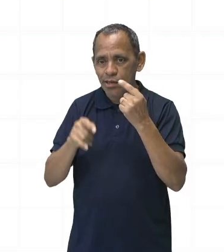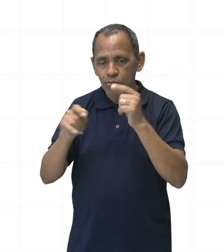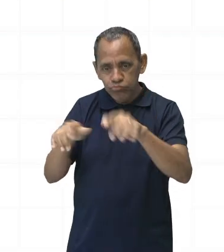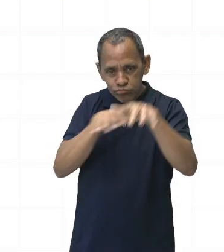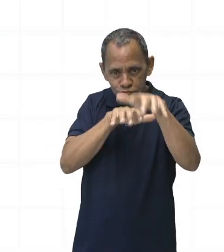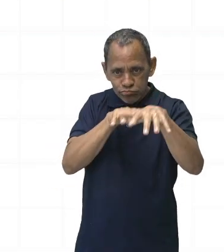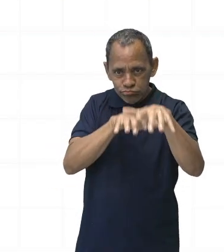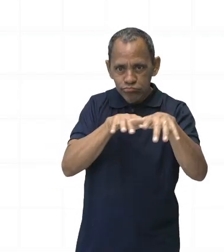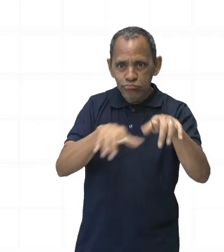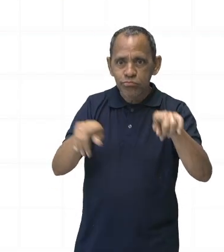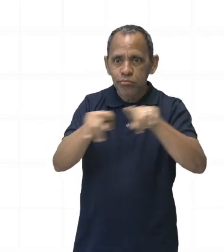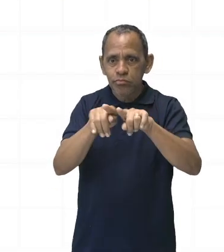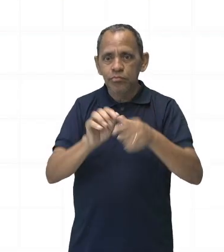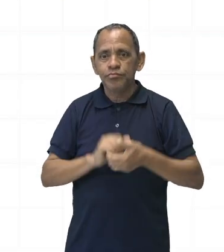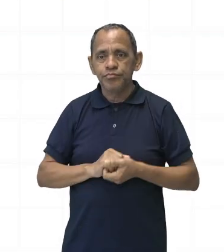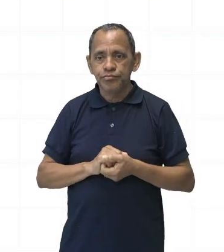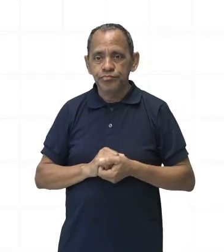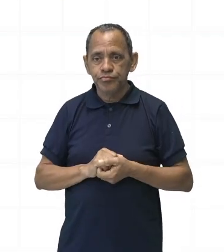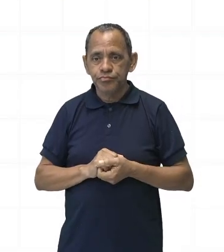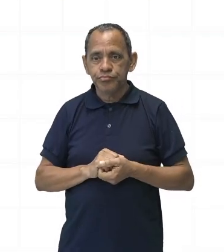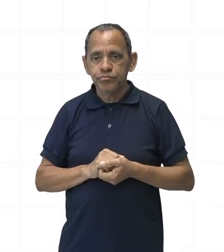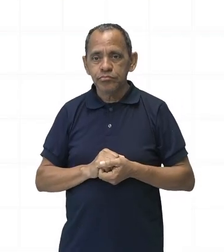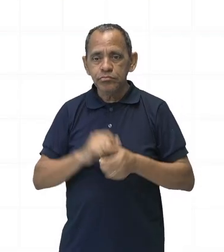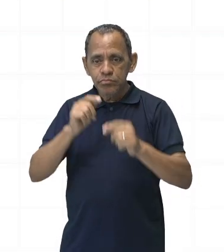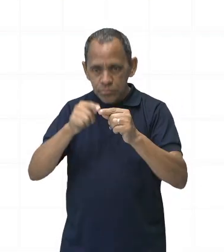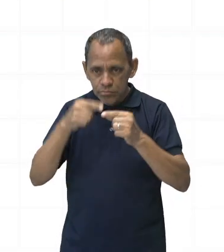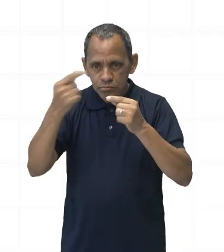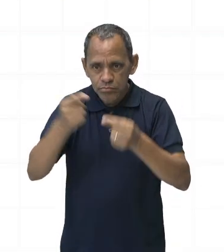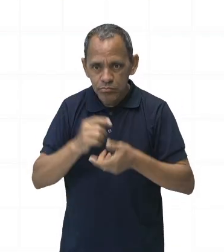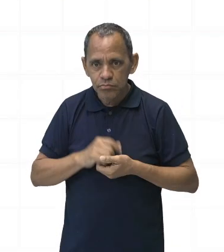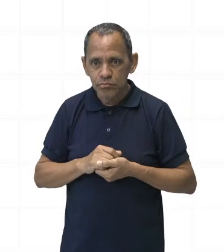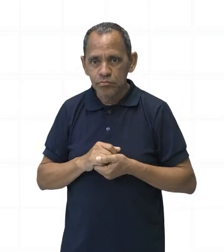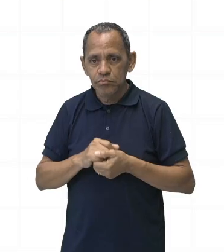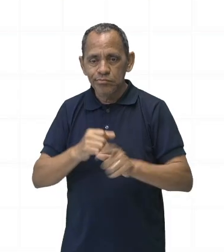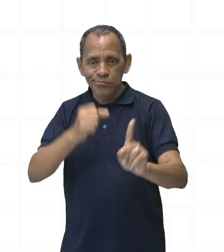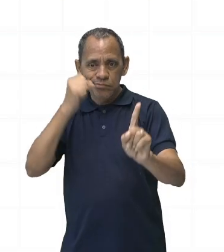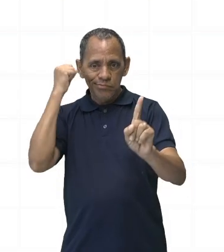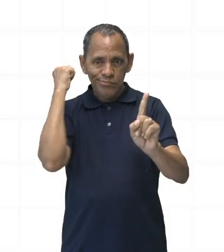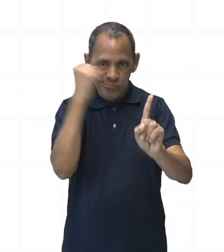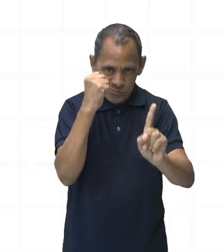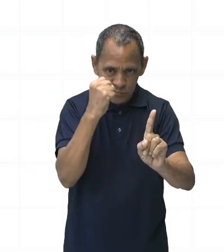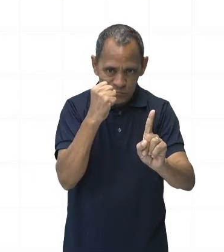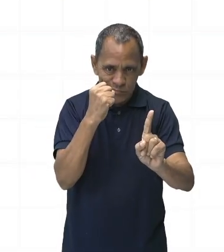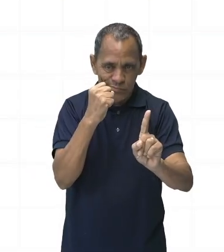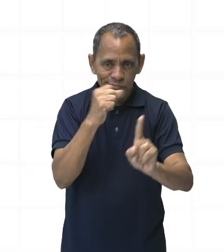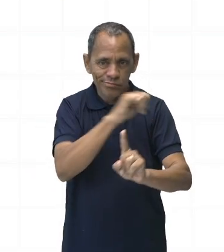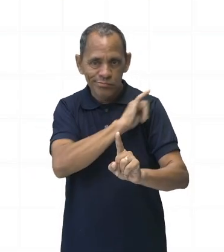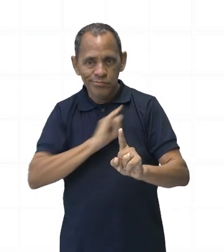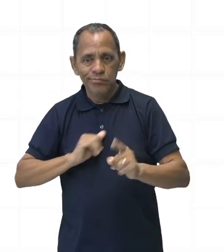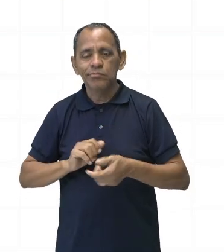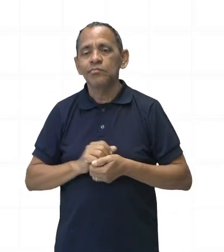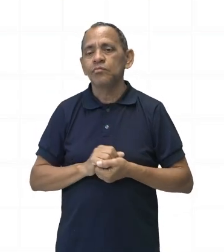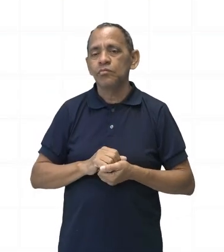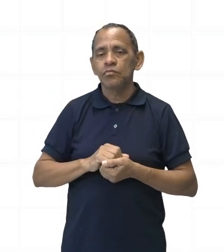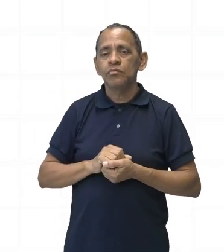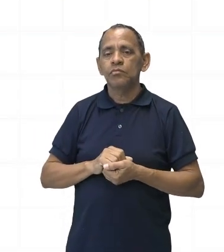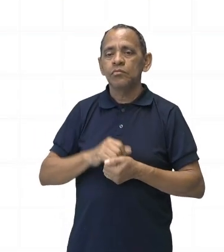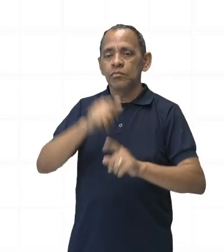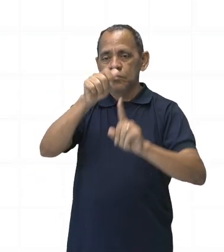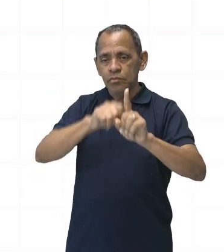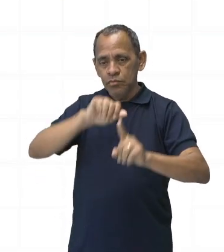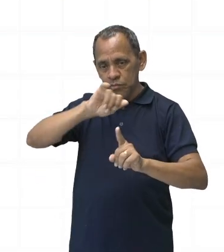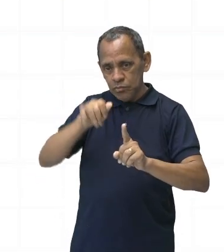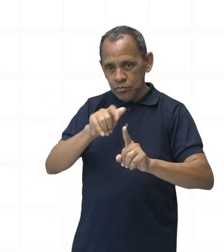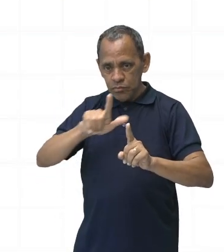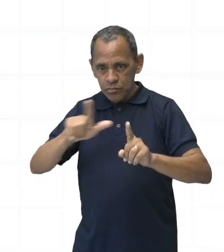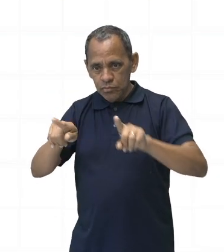manifestações públicas após o atentado contra o imperador em julho de 1889. Professora, como